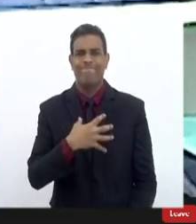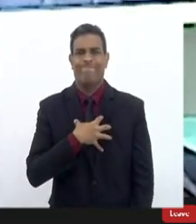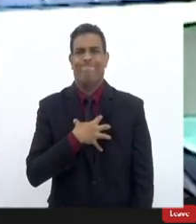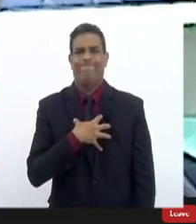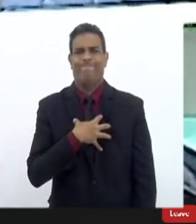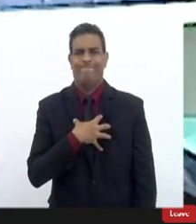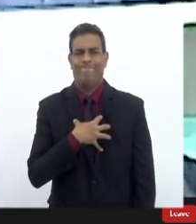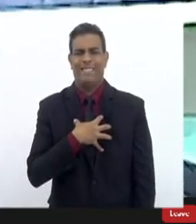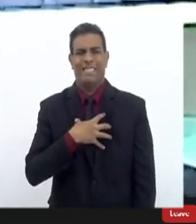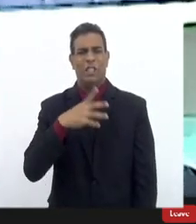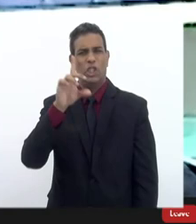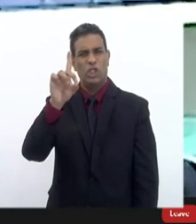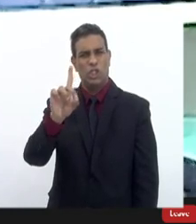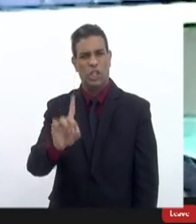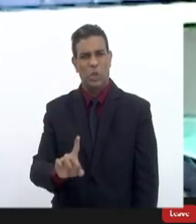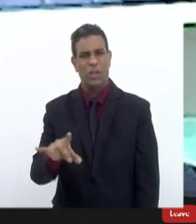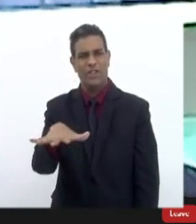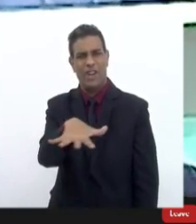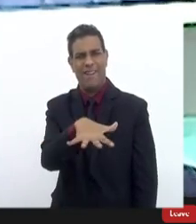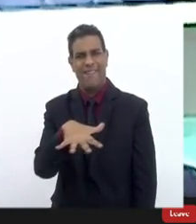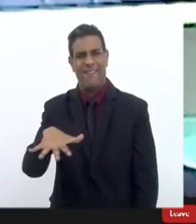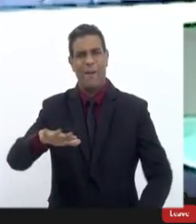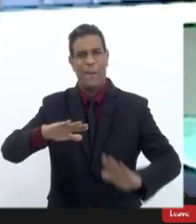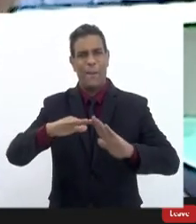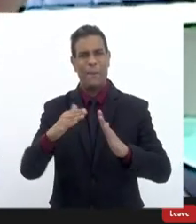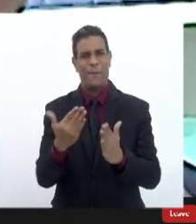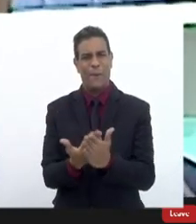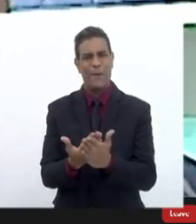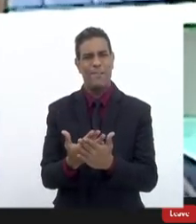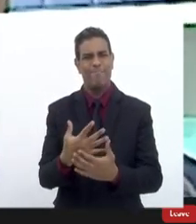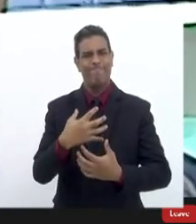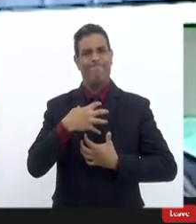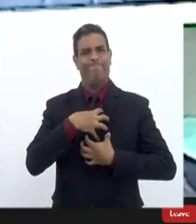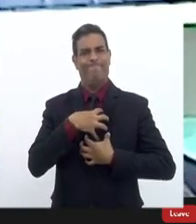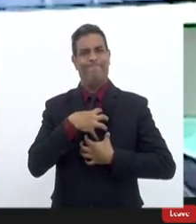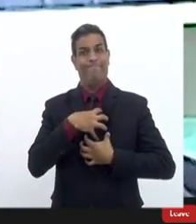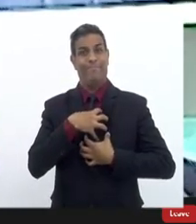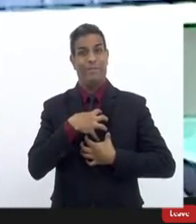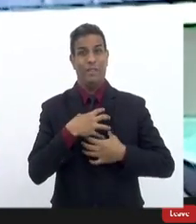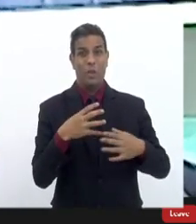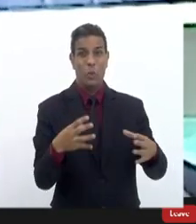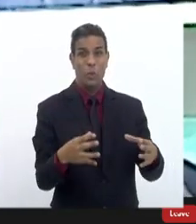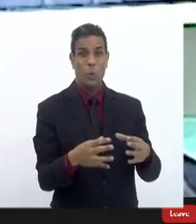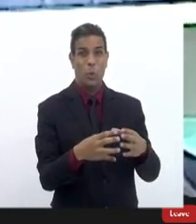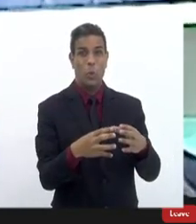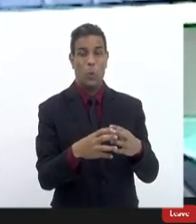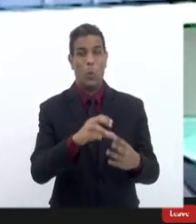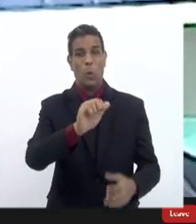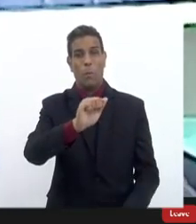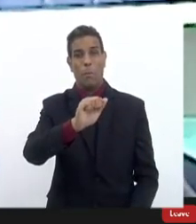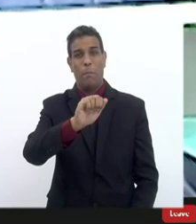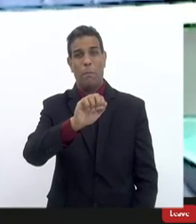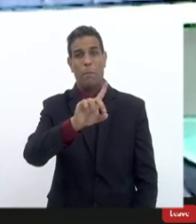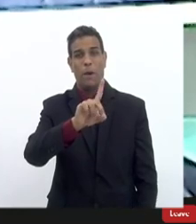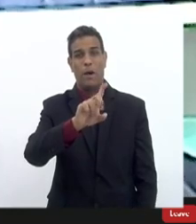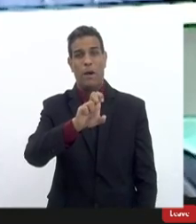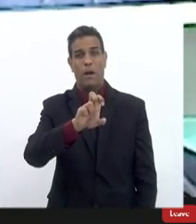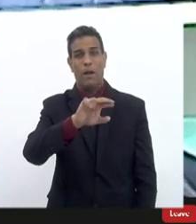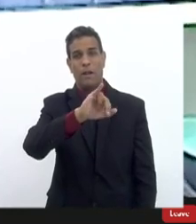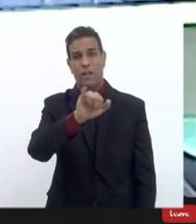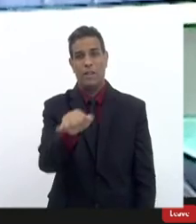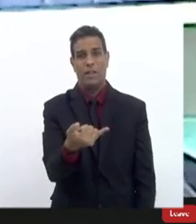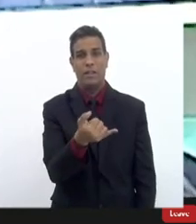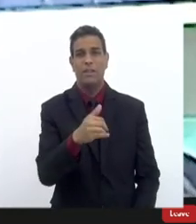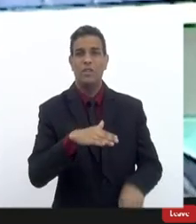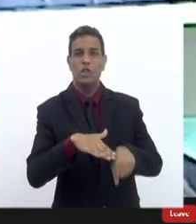os diretores... Né? No grupo da DERJ, nós temos conversado muito,